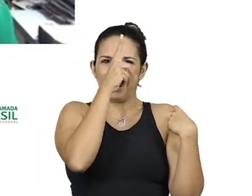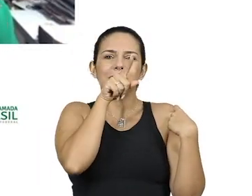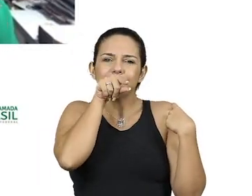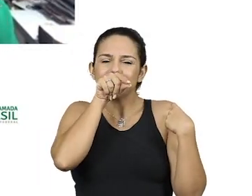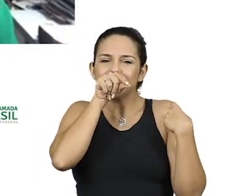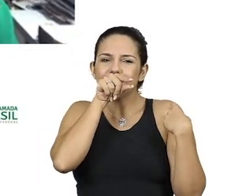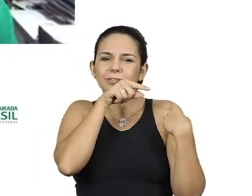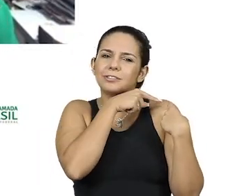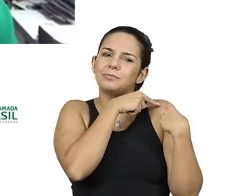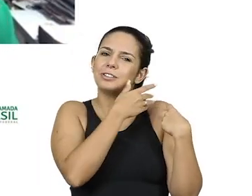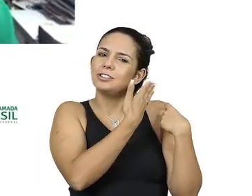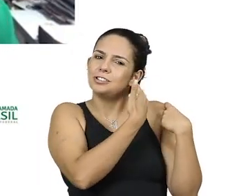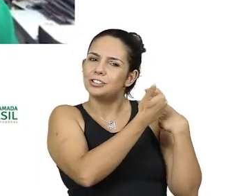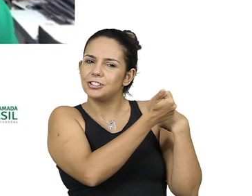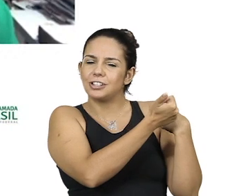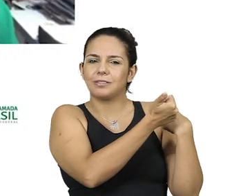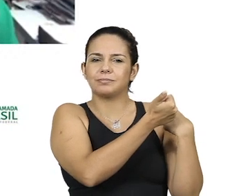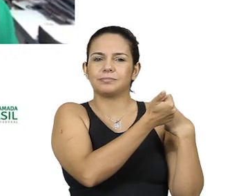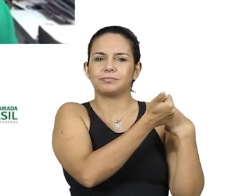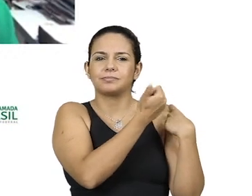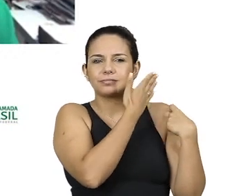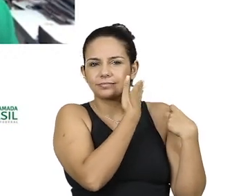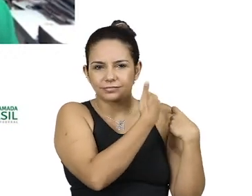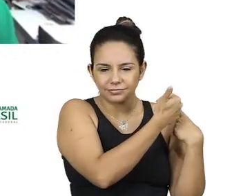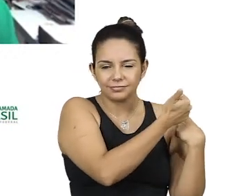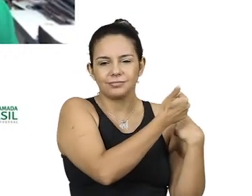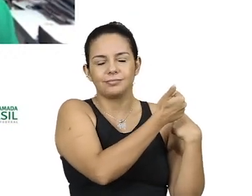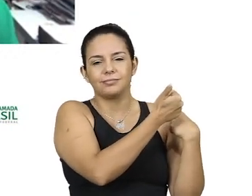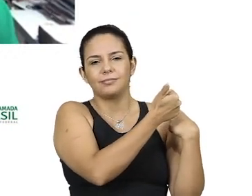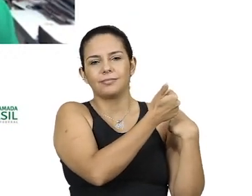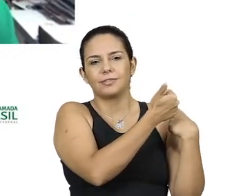e ela me chama e me chama,